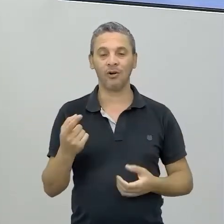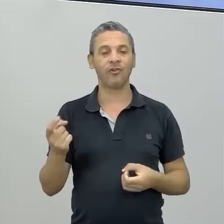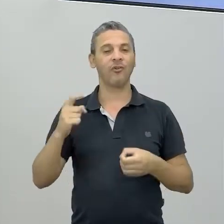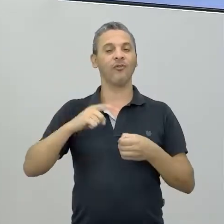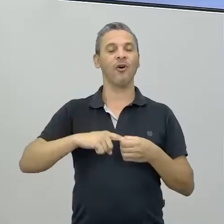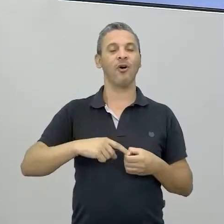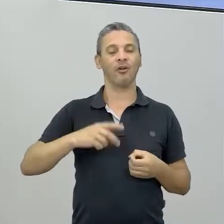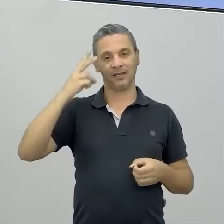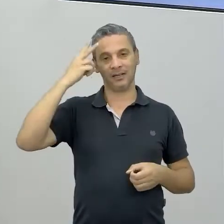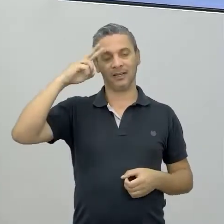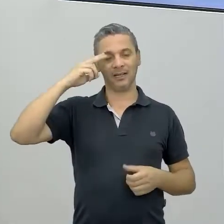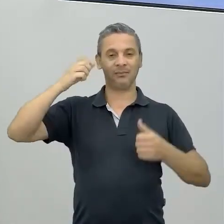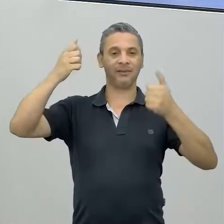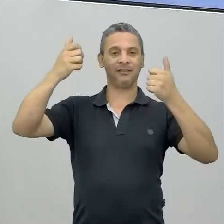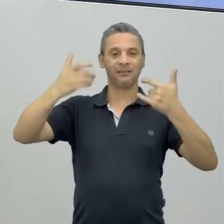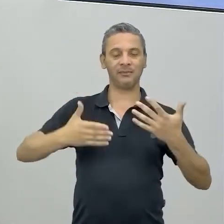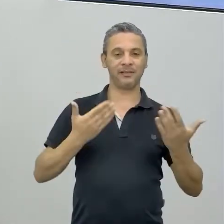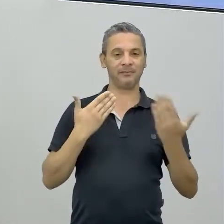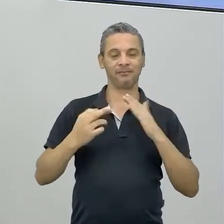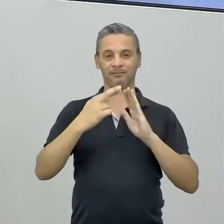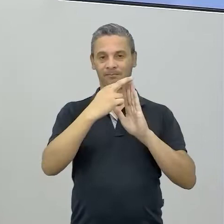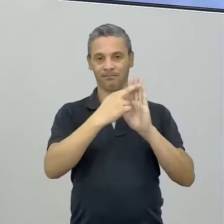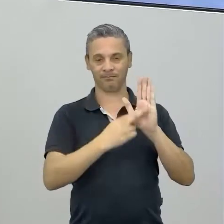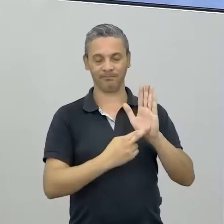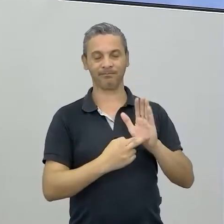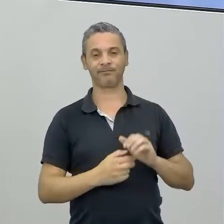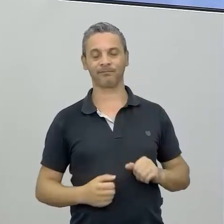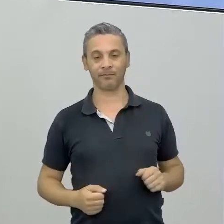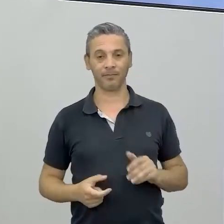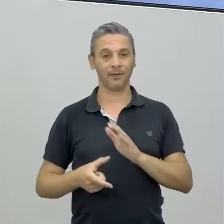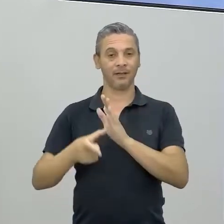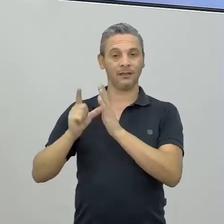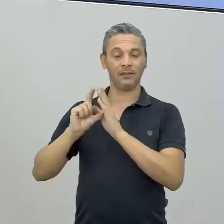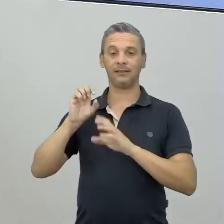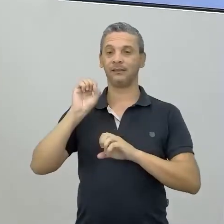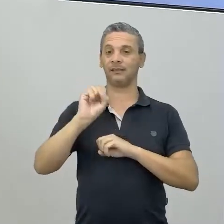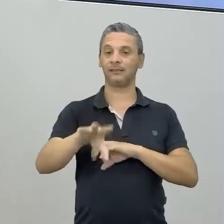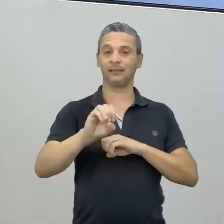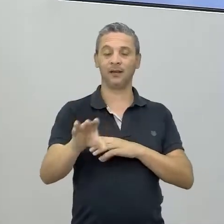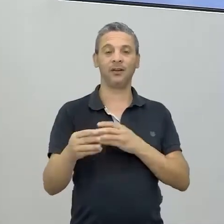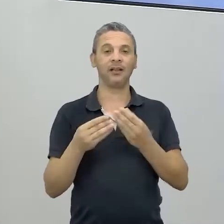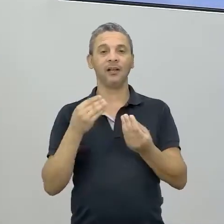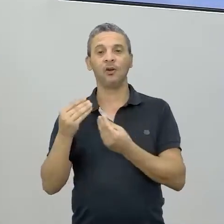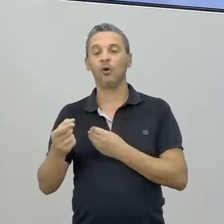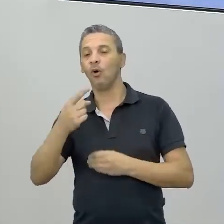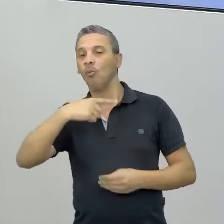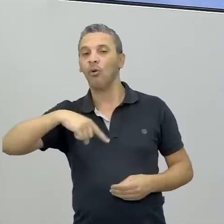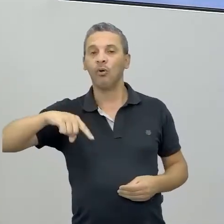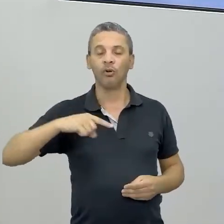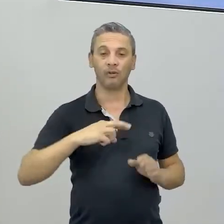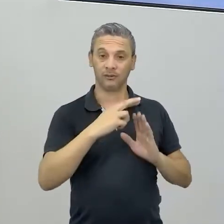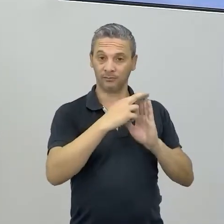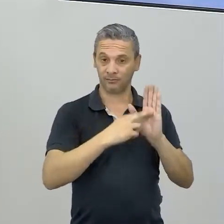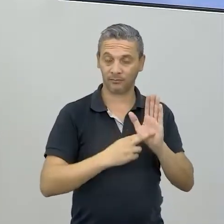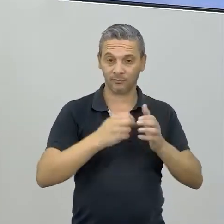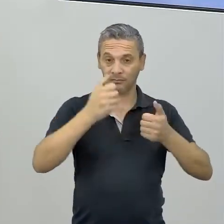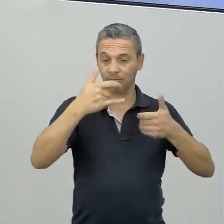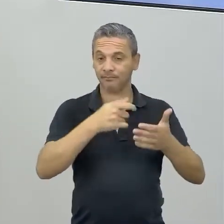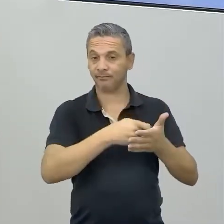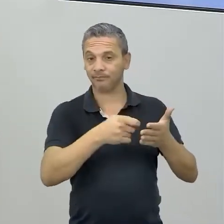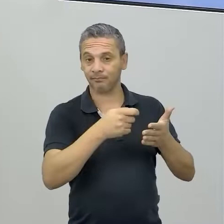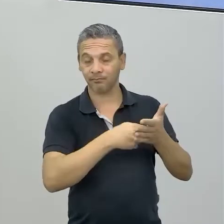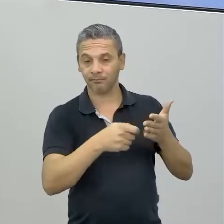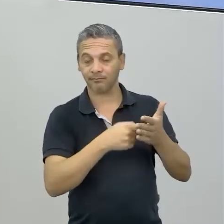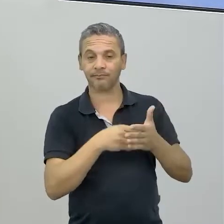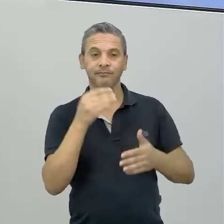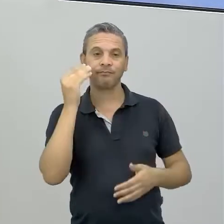delas para a gente continuar o nosso relatório científico. Na aula anterior, a gente falou como que a gente faz um relatório científico do